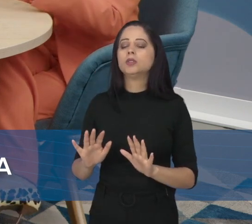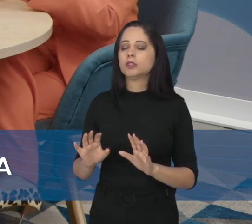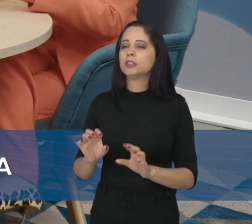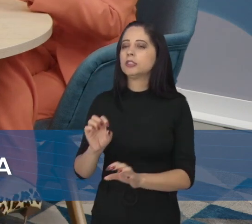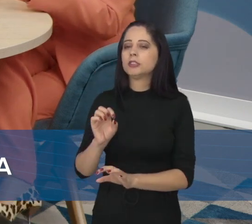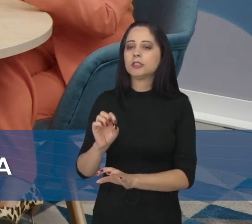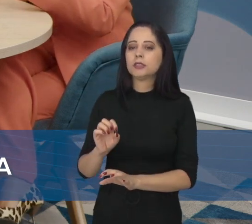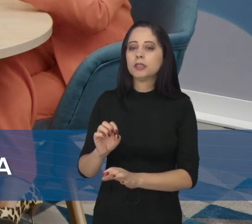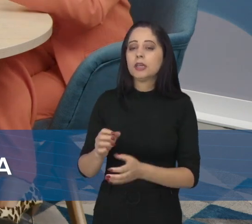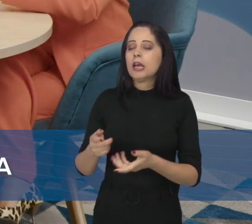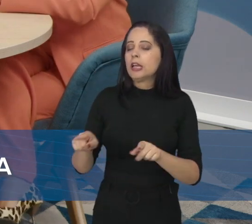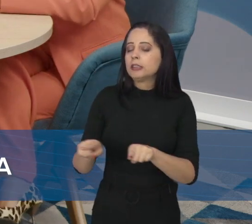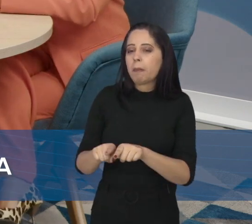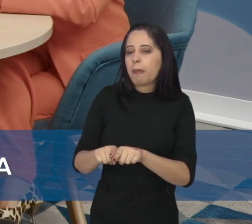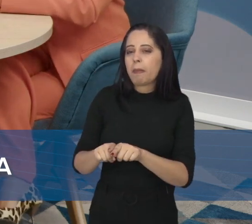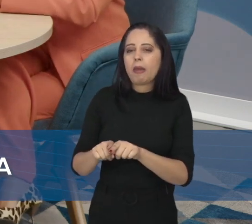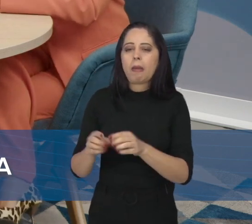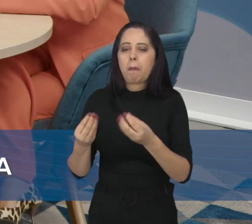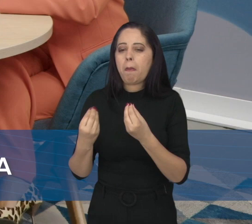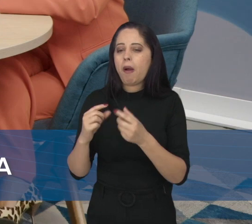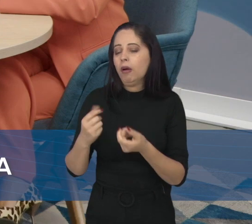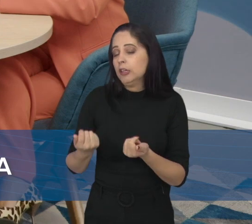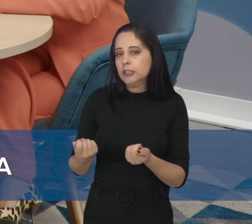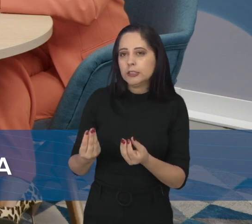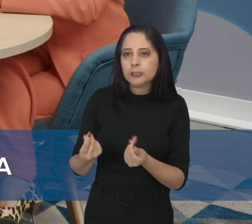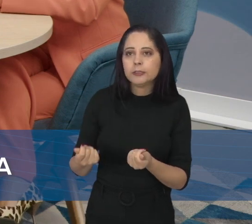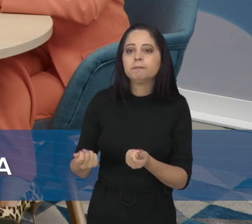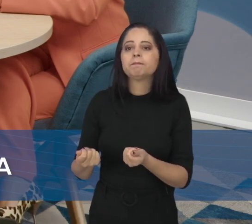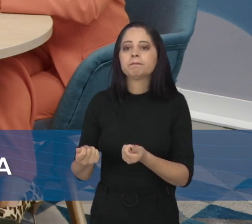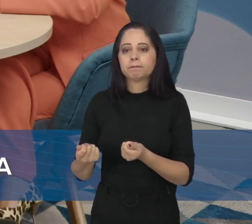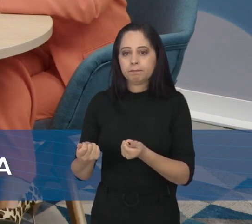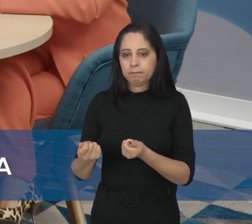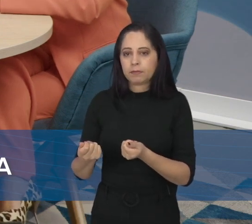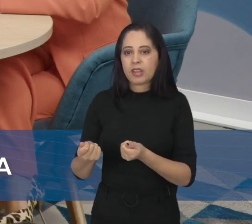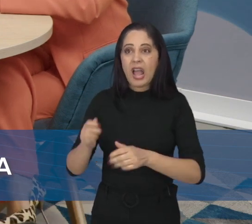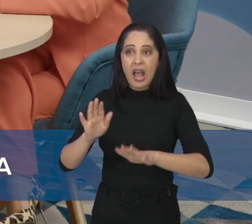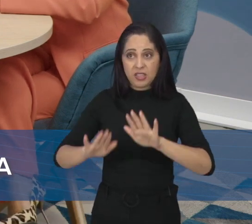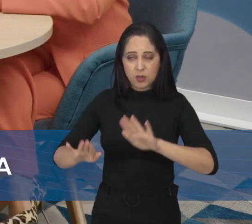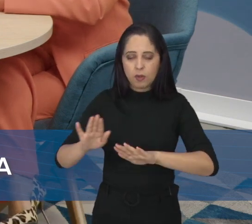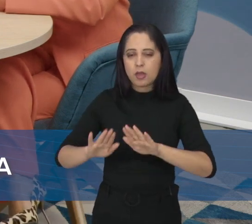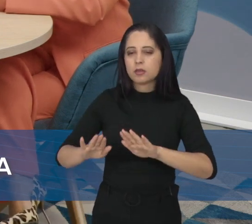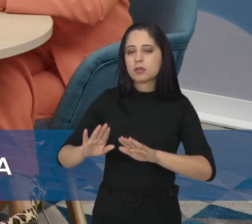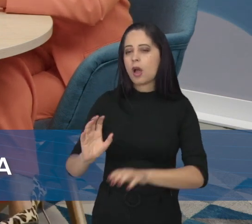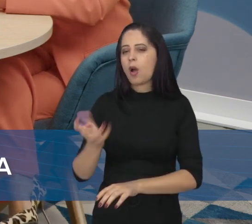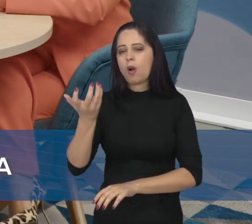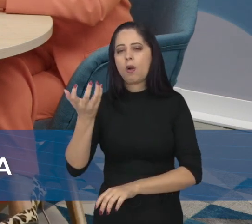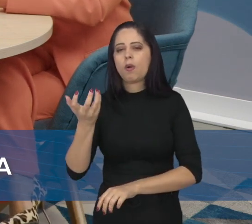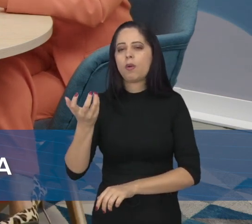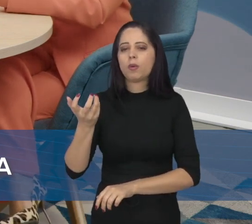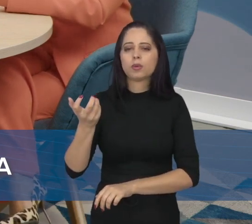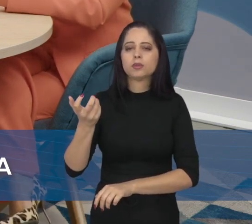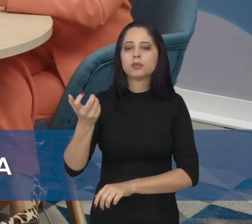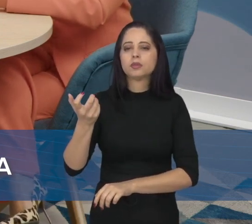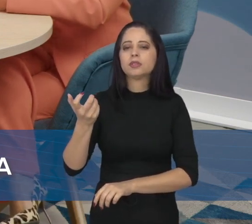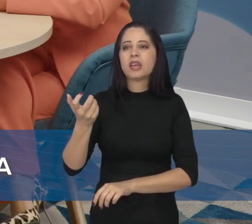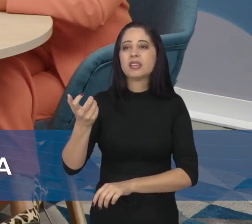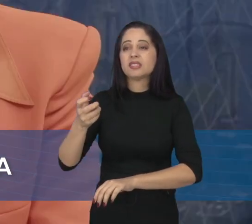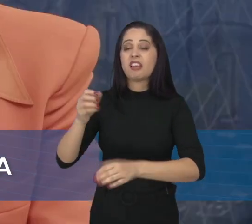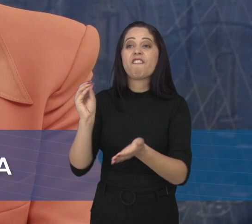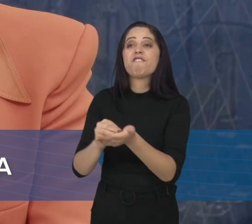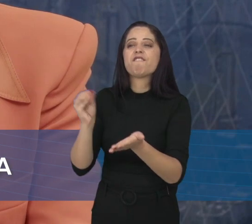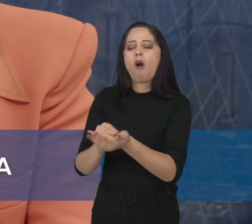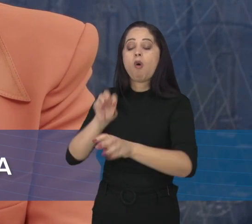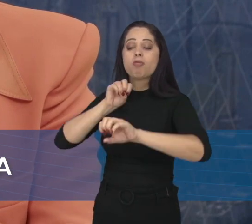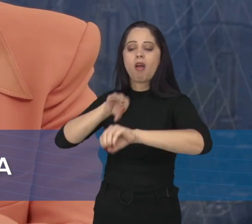que aqui pode ter também, não só uma realidade comprovada por números, mas também um estado de deseducação